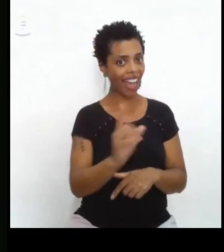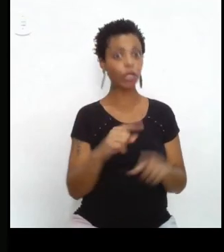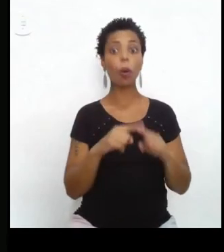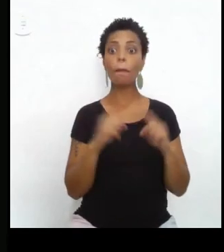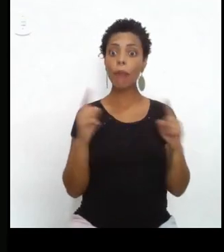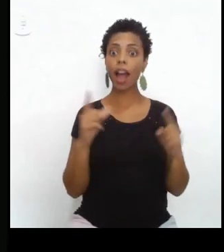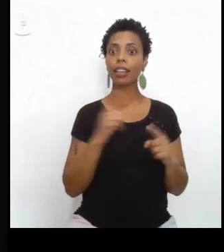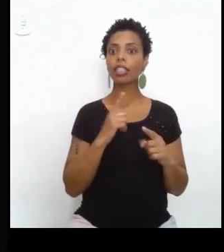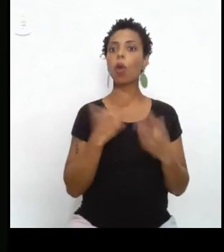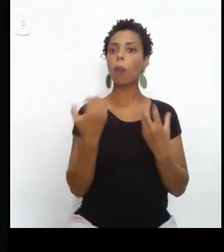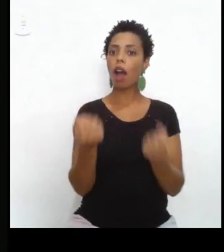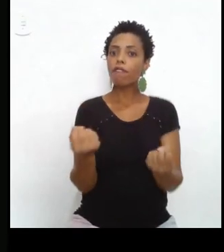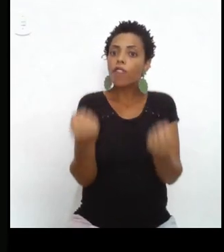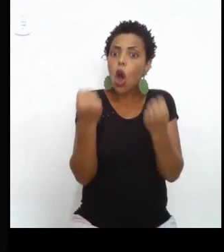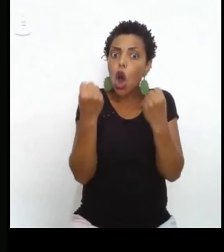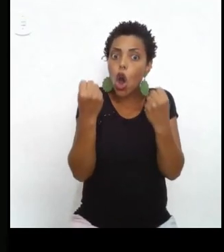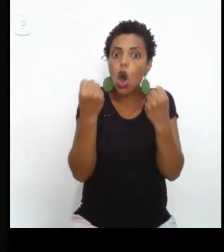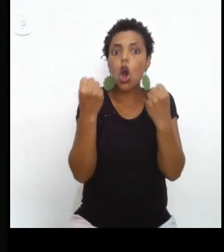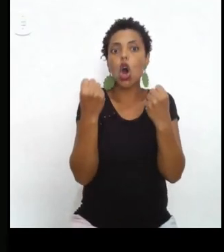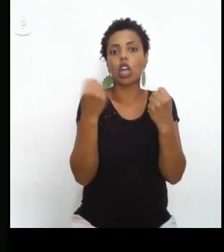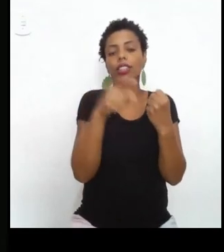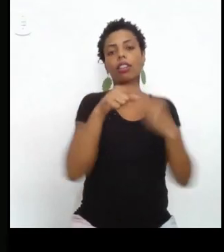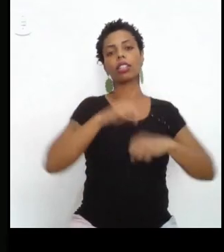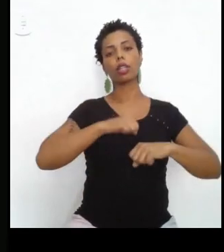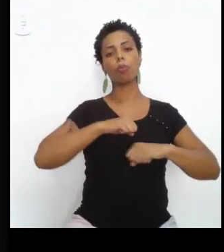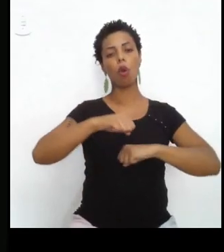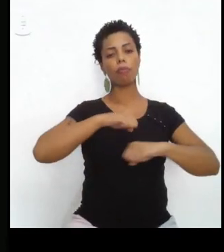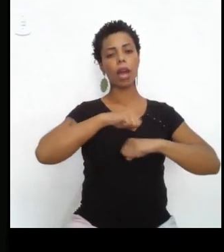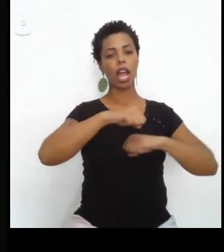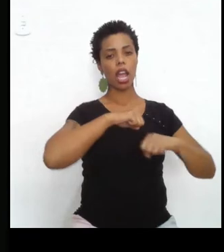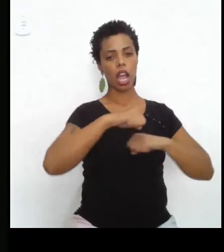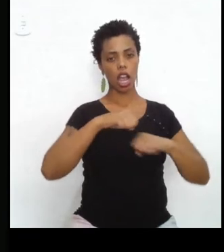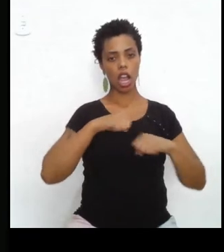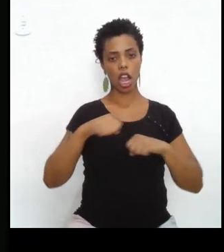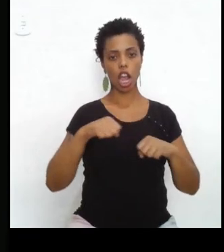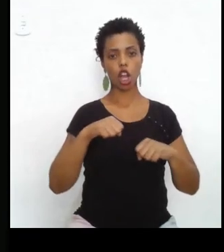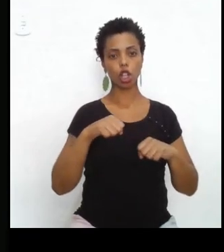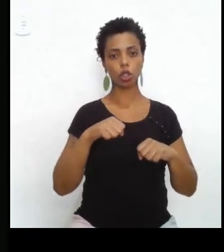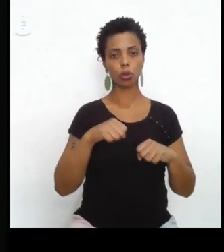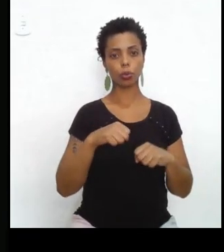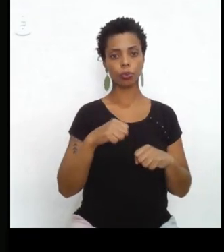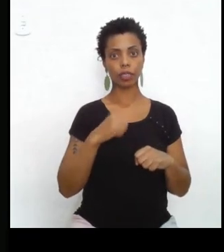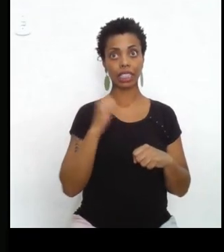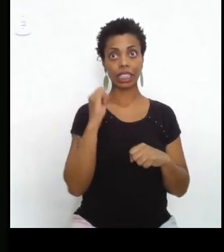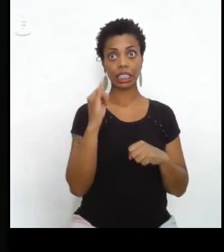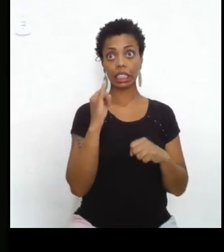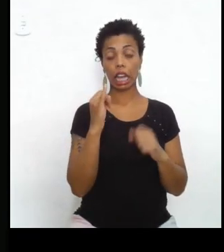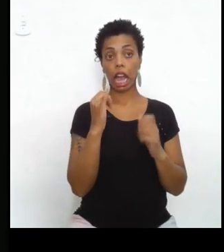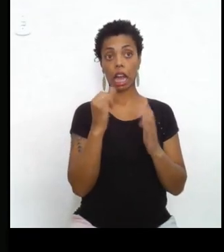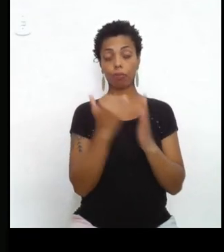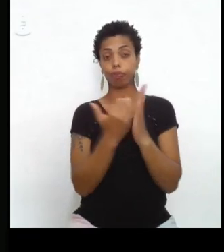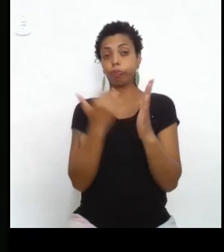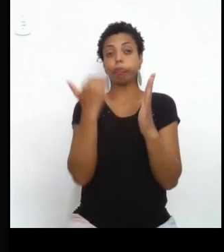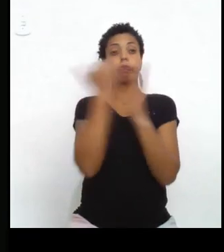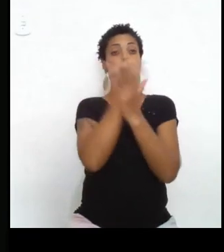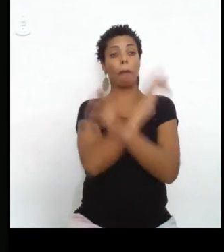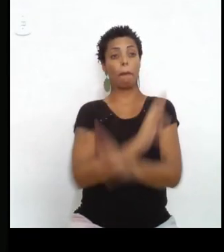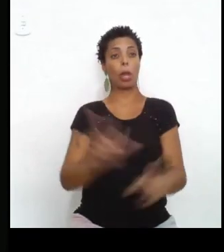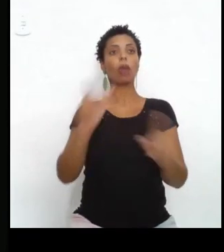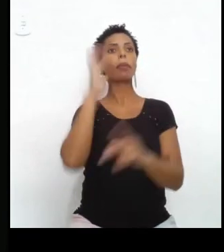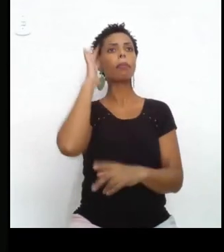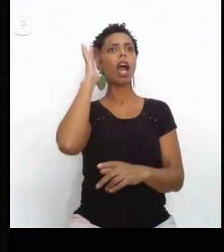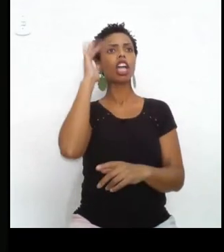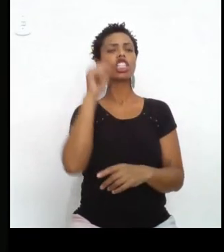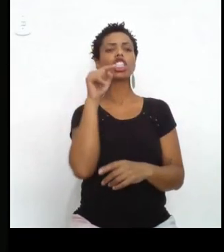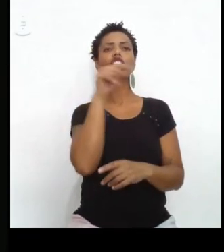muito grande né nesse movimento né radicalizando A minha especulação imagina o museu que tem curadores um